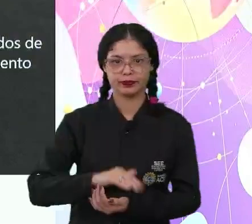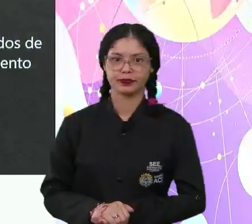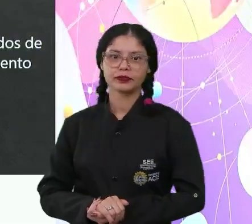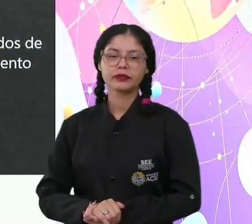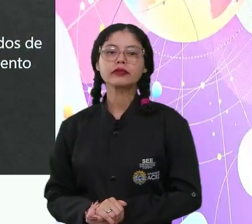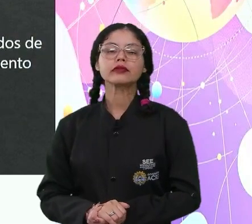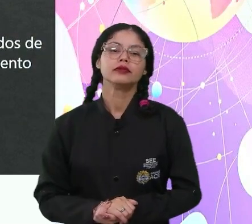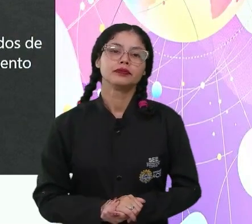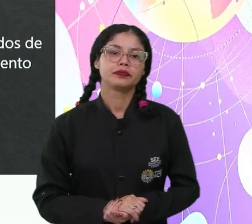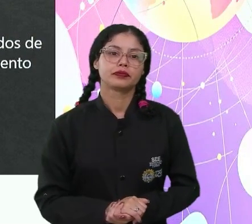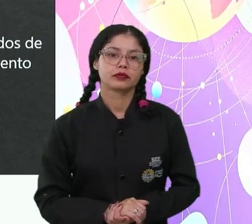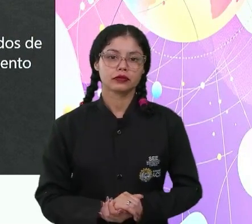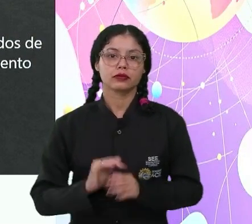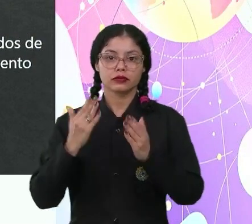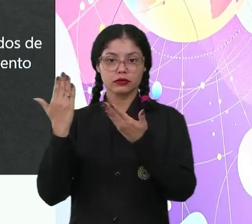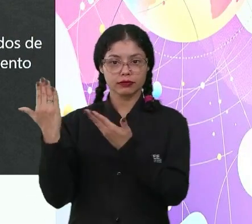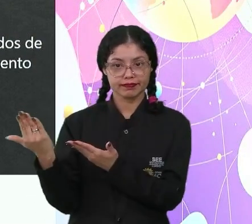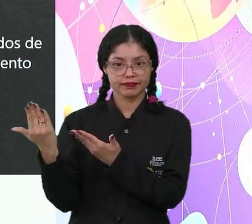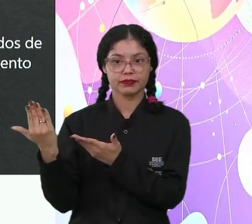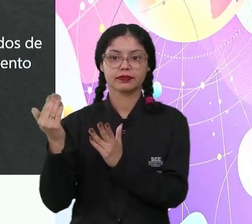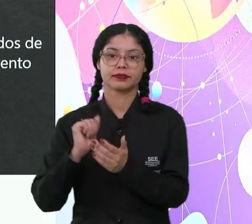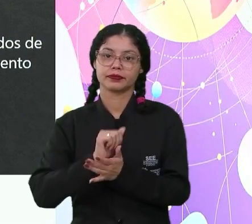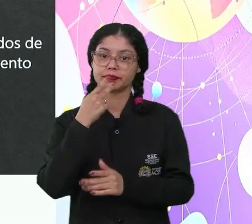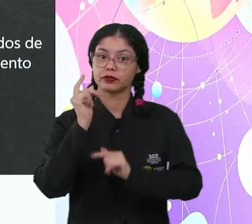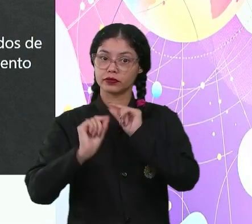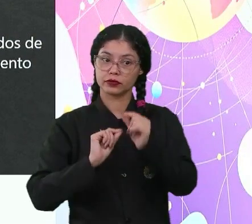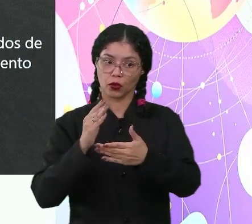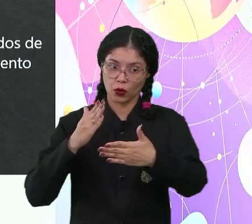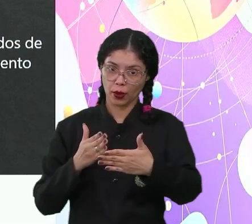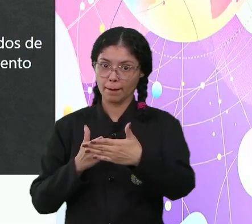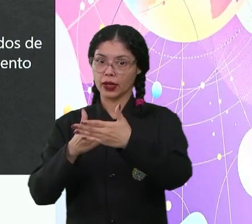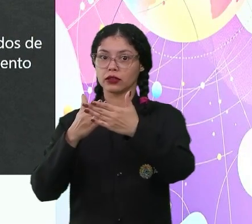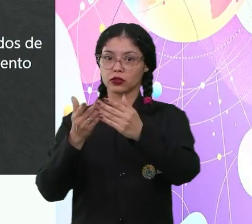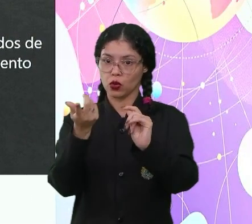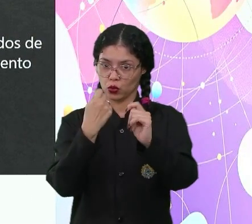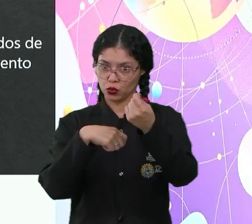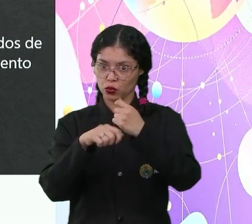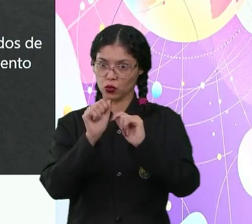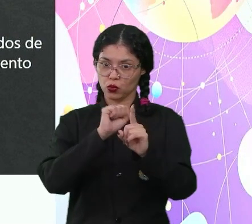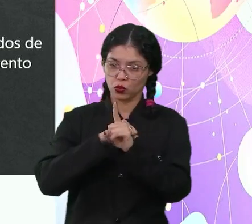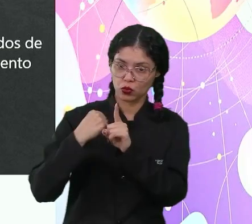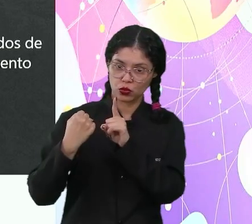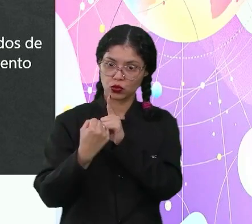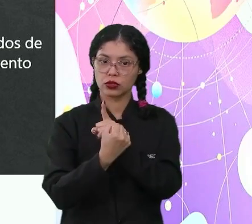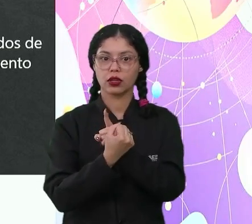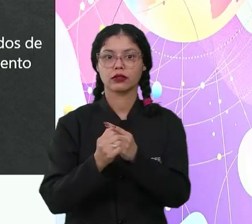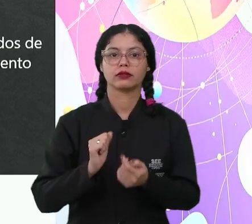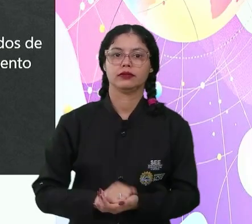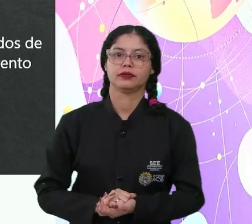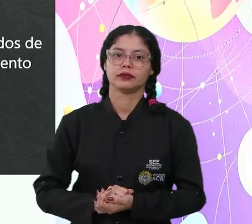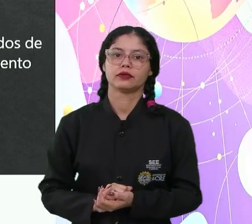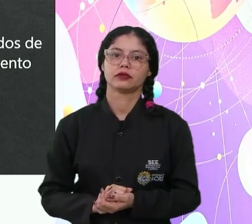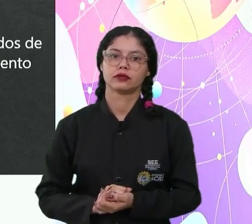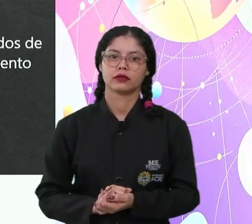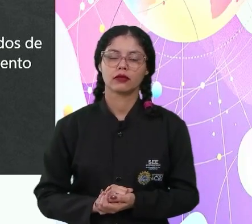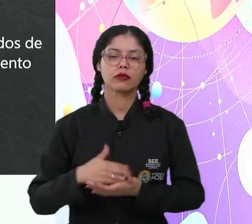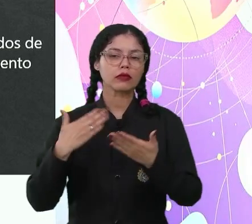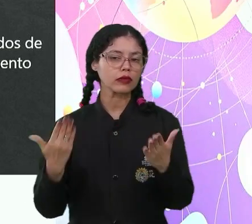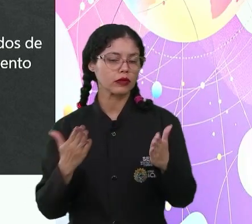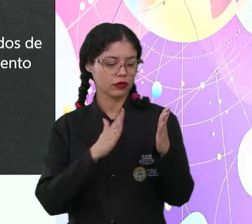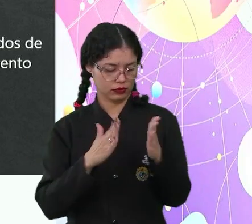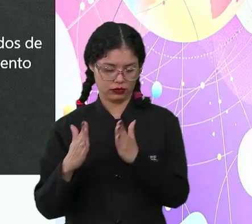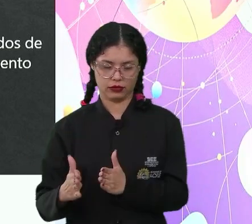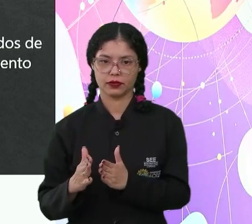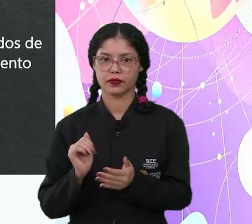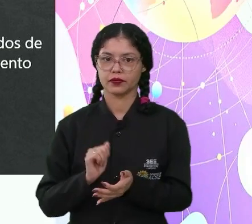Eu trouxe aqui uma teia que diz o seguinte: impactos econômicos e impactos sociais. A partir daí